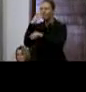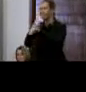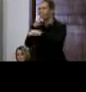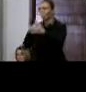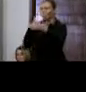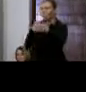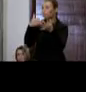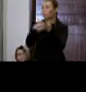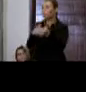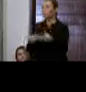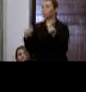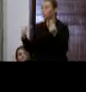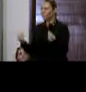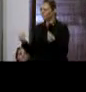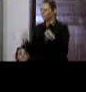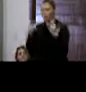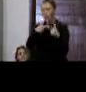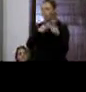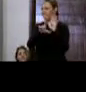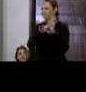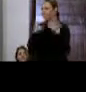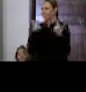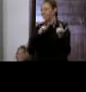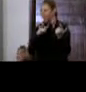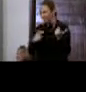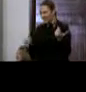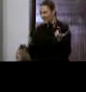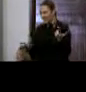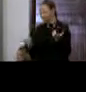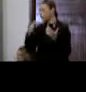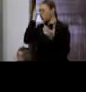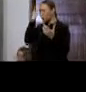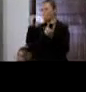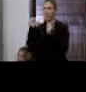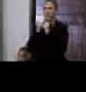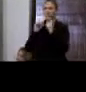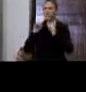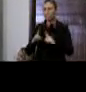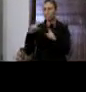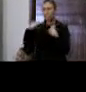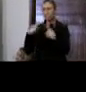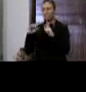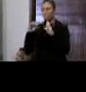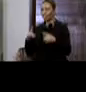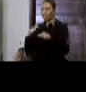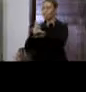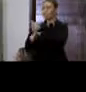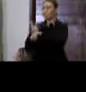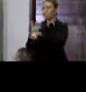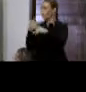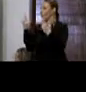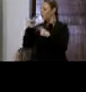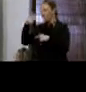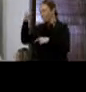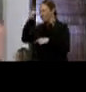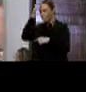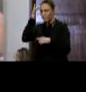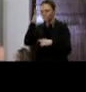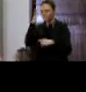pessoas, de algum modo, as pessoas com deficiência, como qualquer outra pessoa, vai trabalhar. Então, esse era um assunto que nos interessava